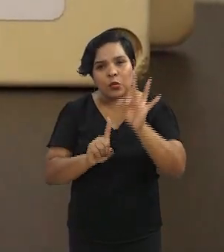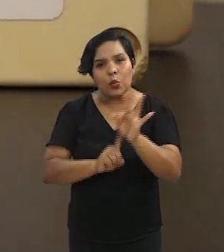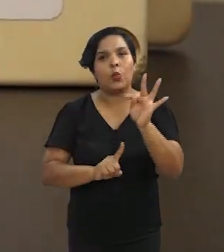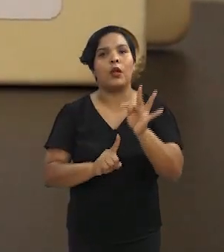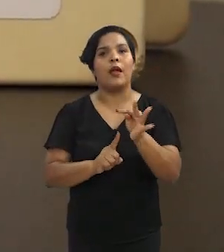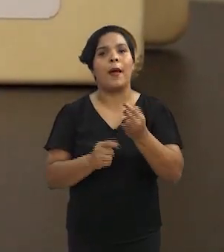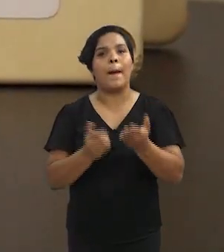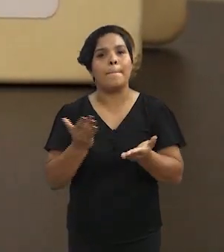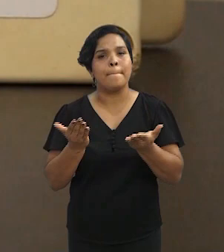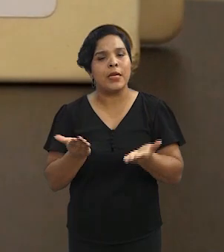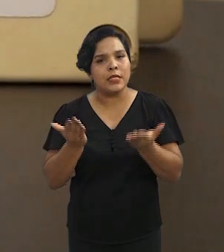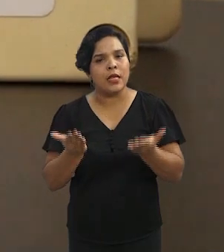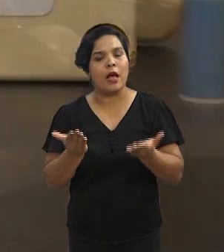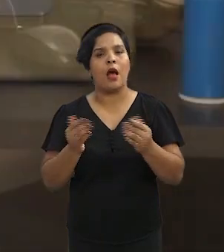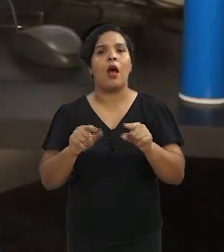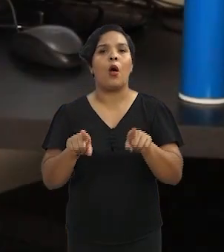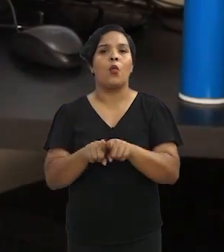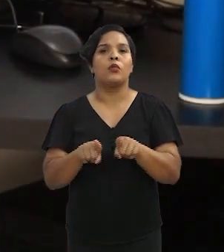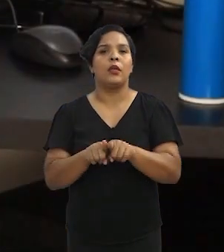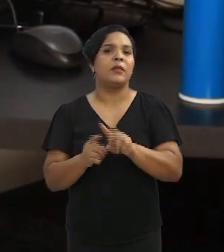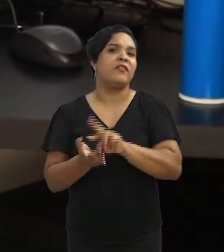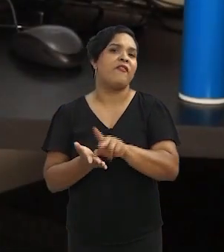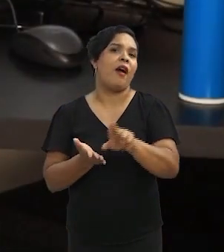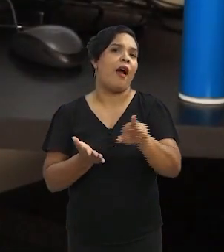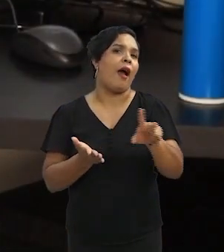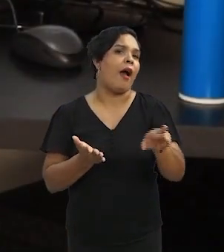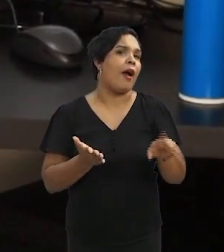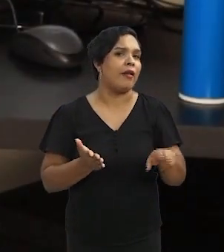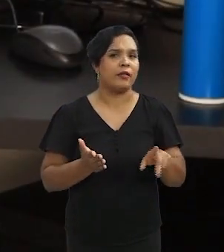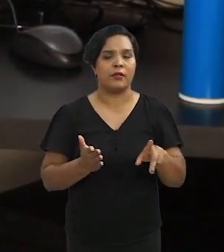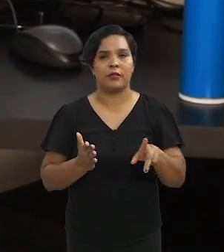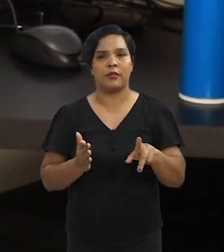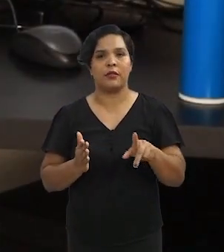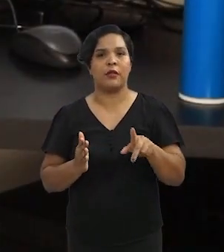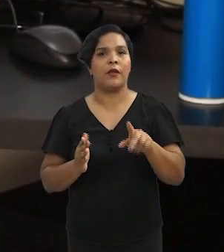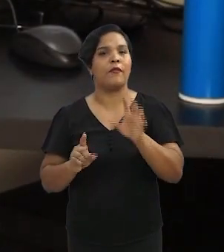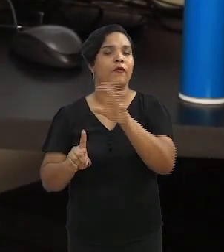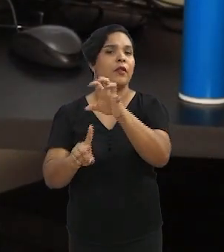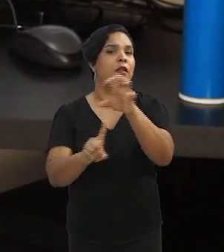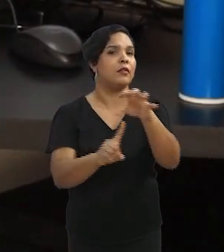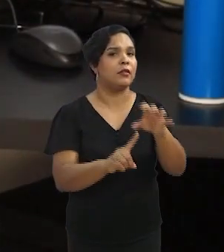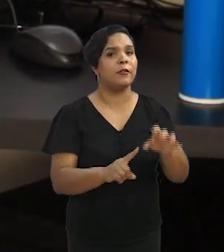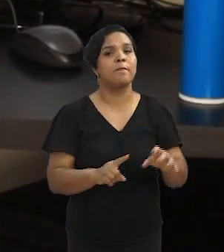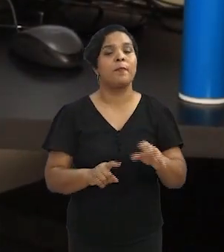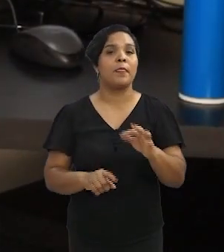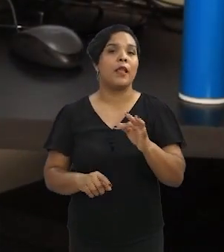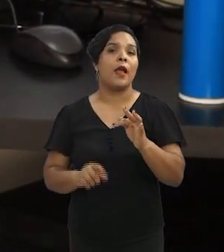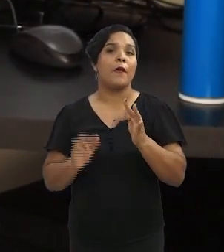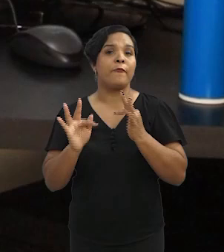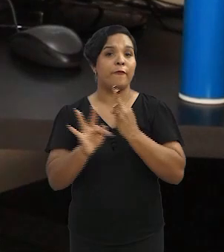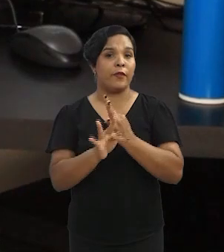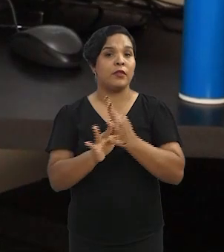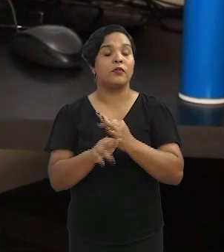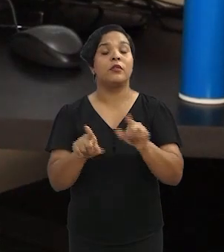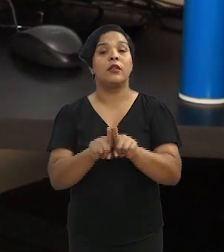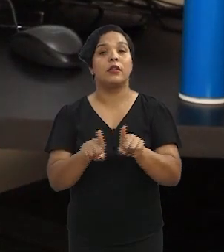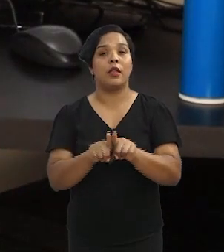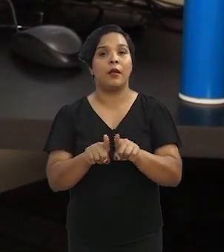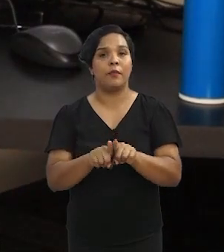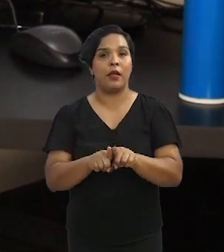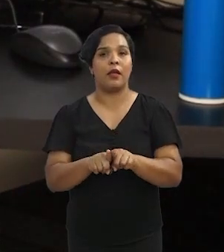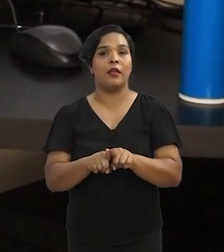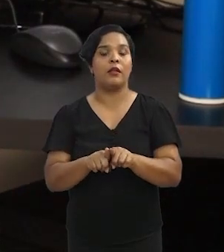temperatura, pressão, as mais diversas fatores físicos e transmitidos